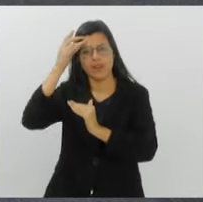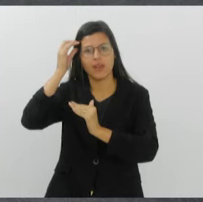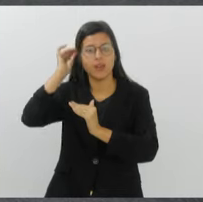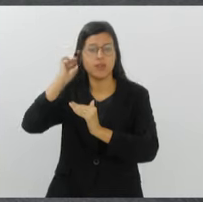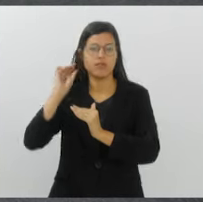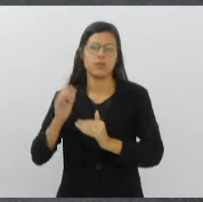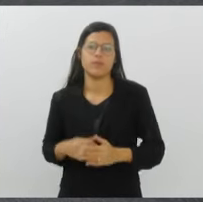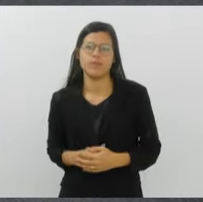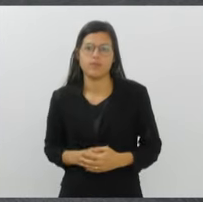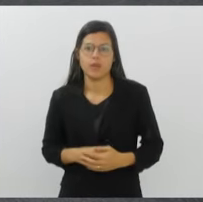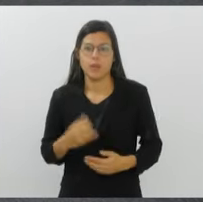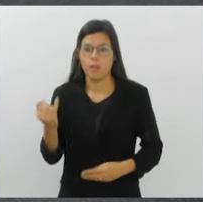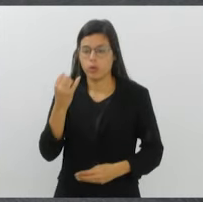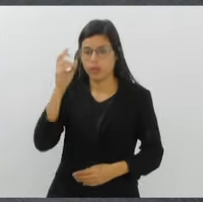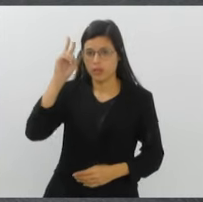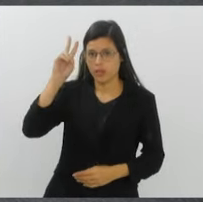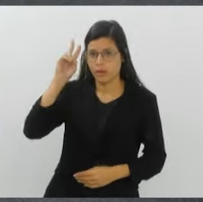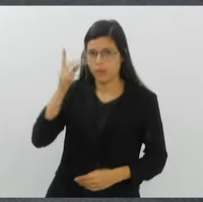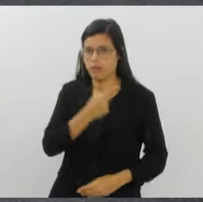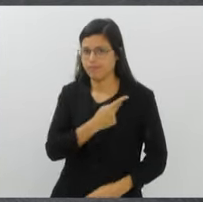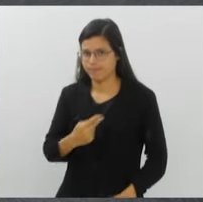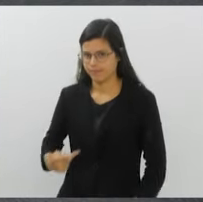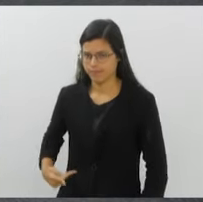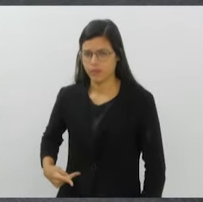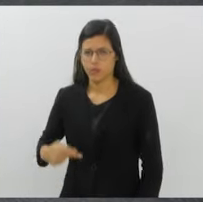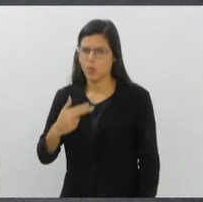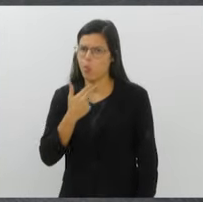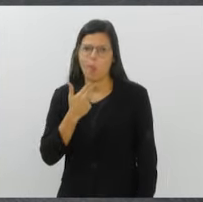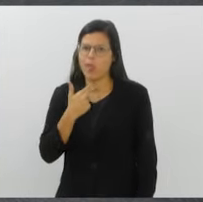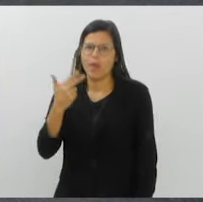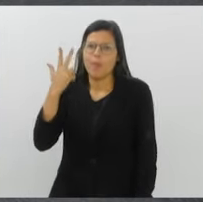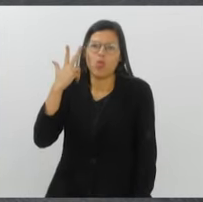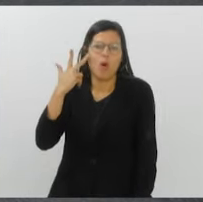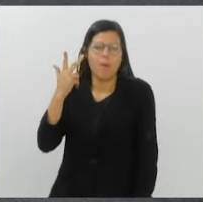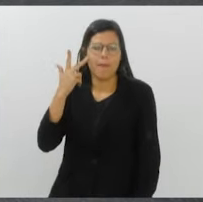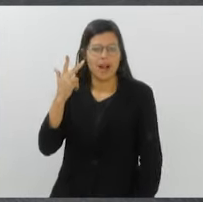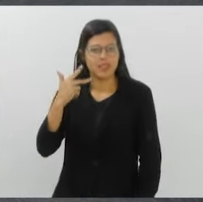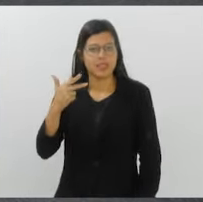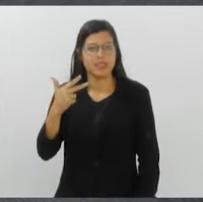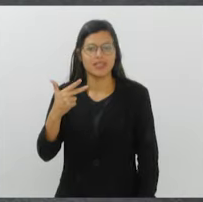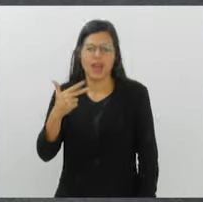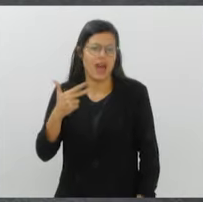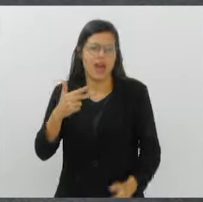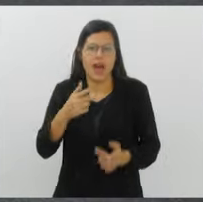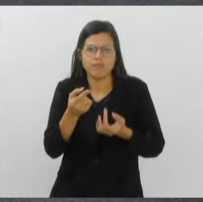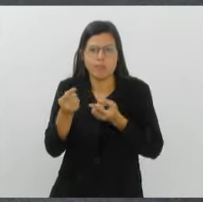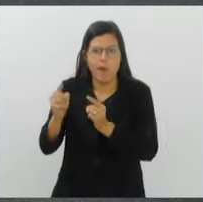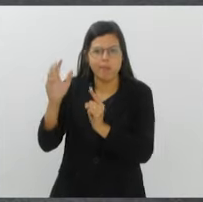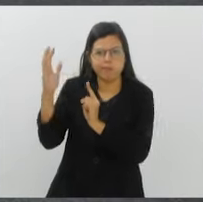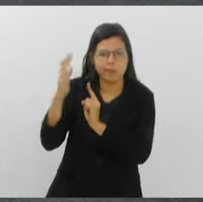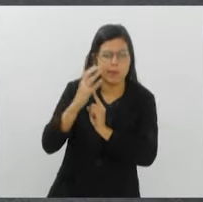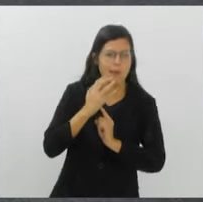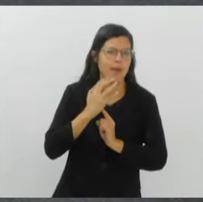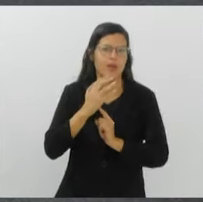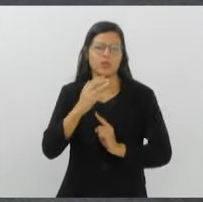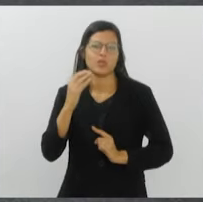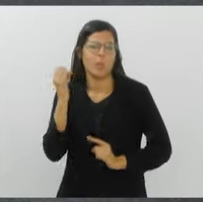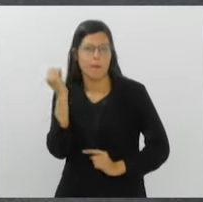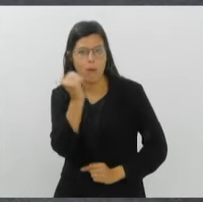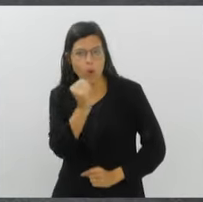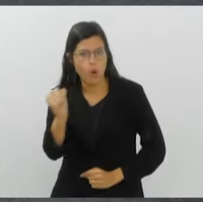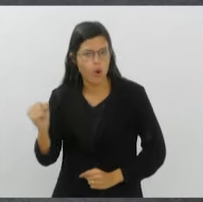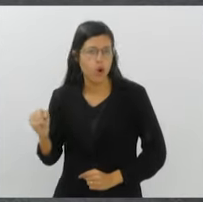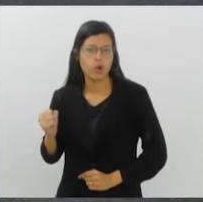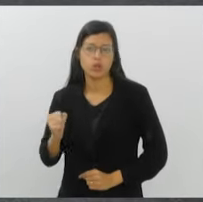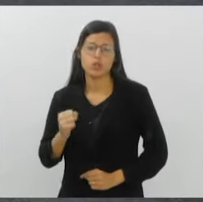bom lembrar, senhora presidente, que não podemos naturalizar qualquer tipo de ameaça de morte, seja com qualquer um de nós, mas